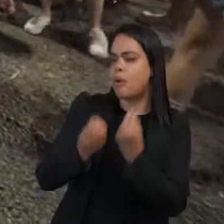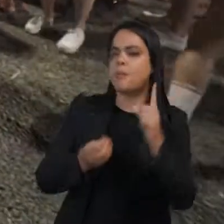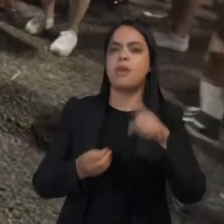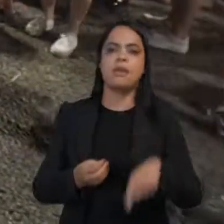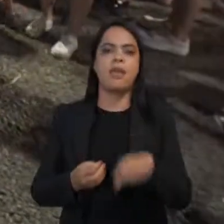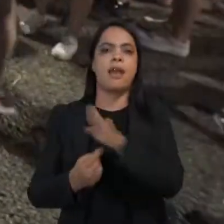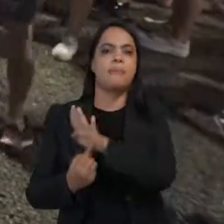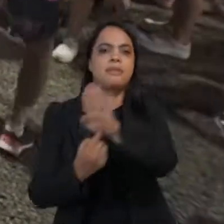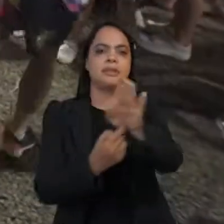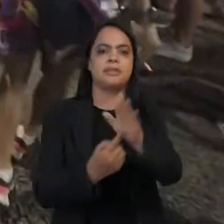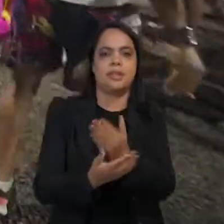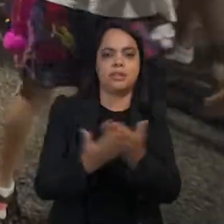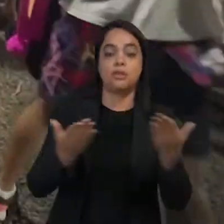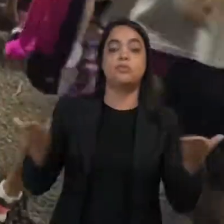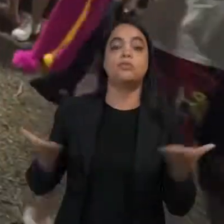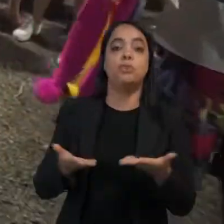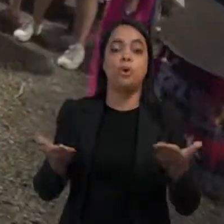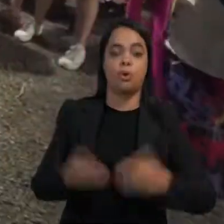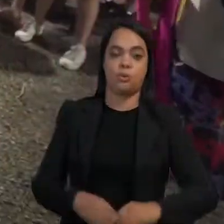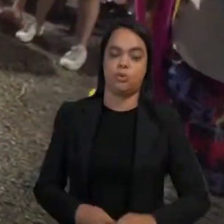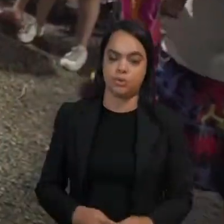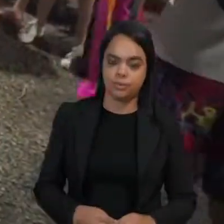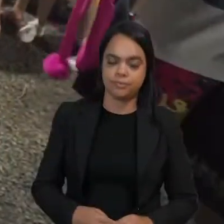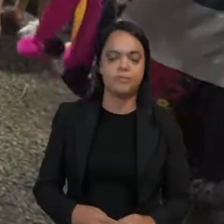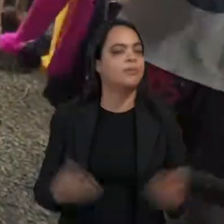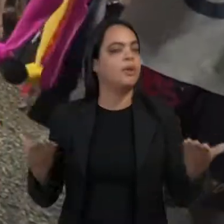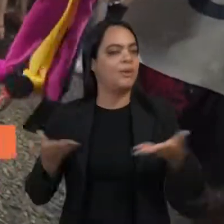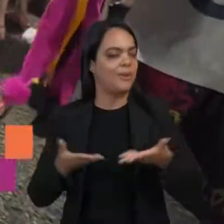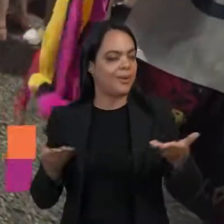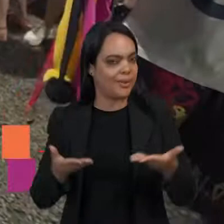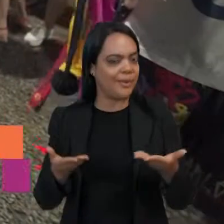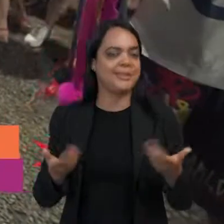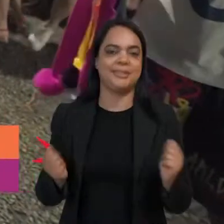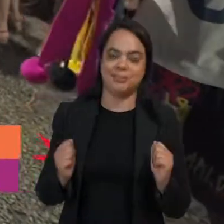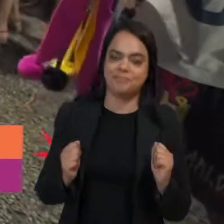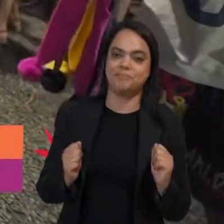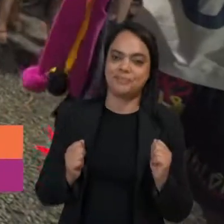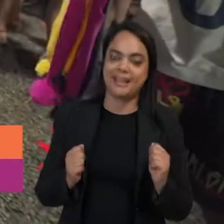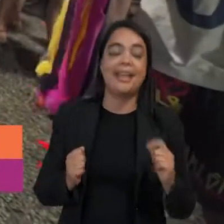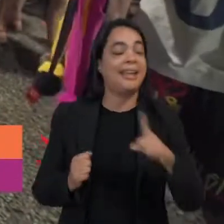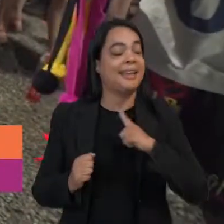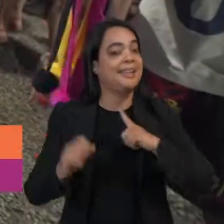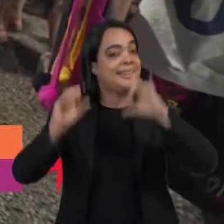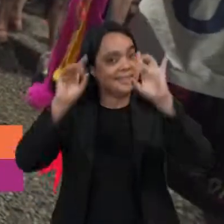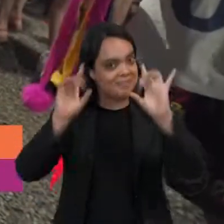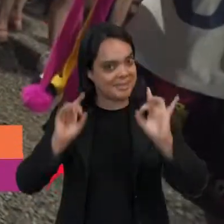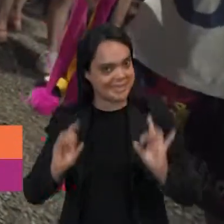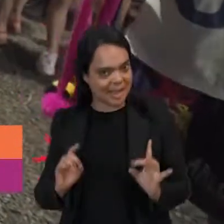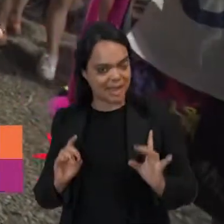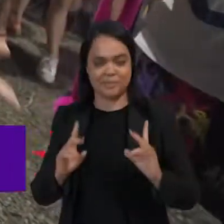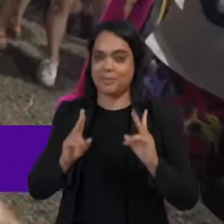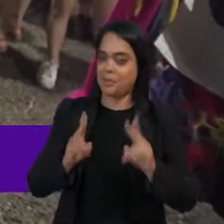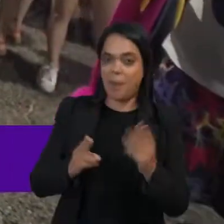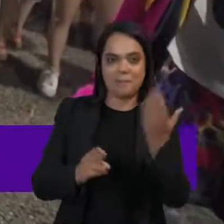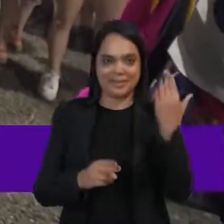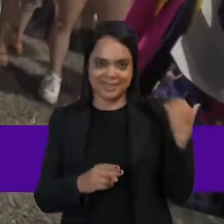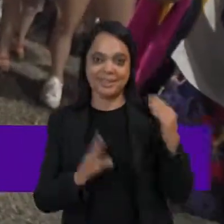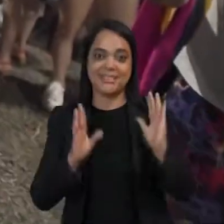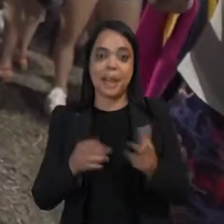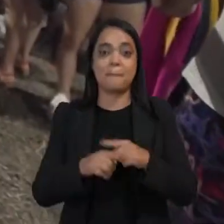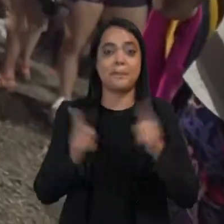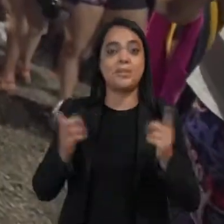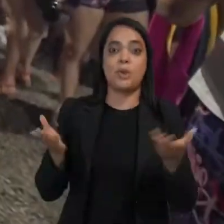é a performance que vocês prepararam para a noite de hoje? Então, hoje é unicamente especial, assim, como todas foram,